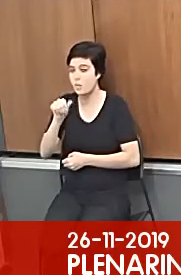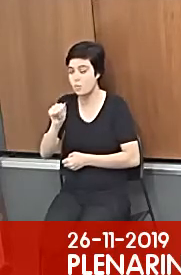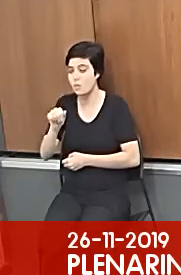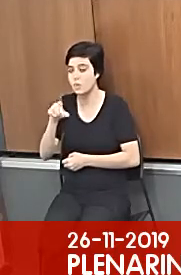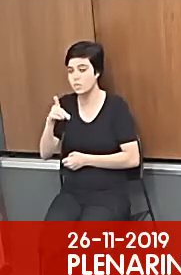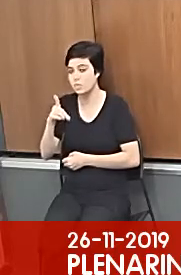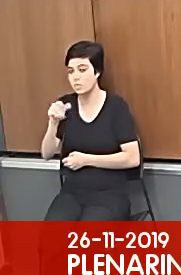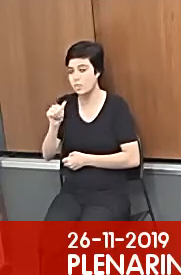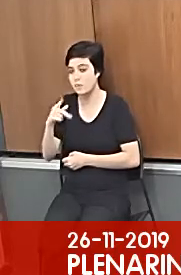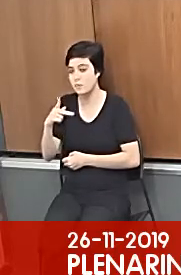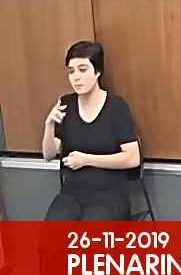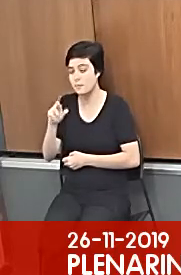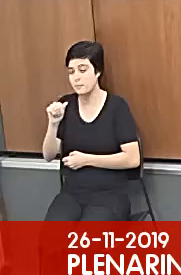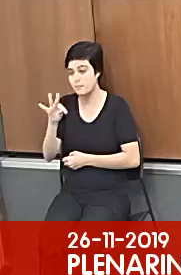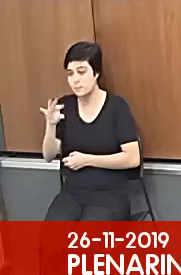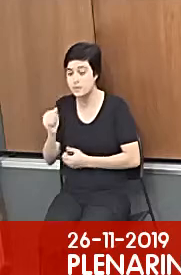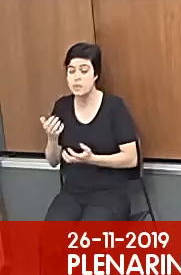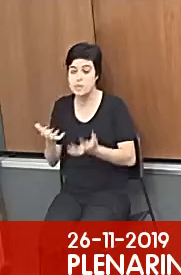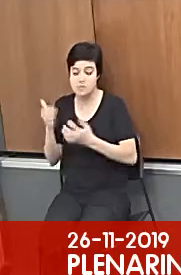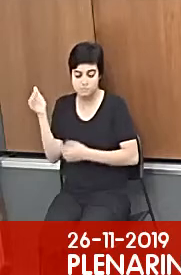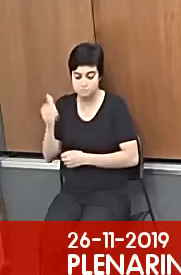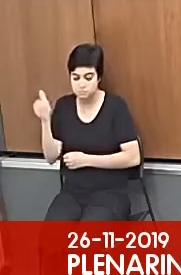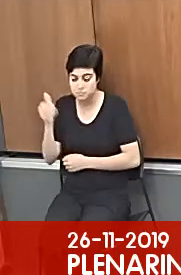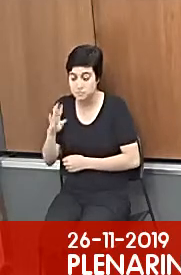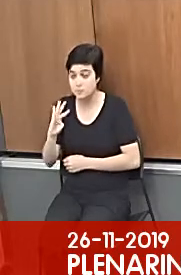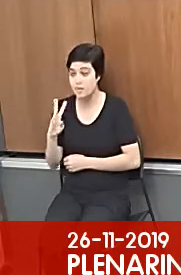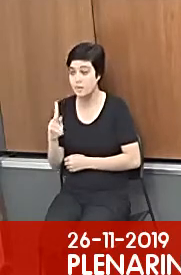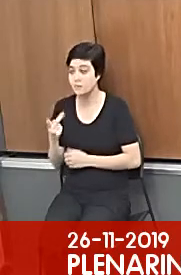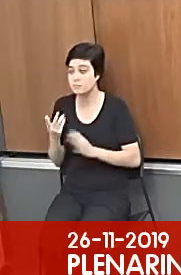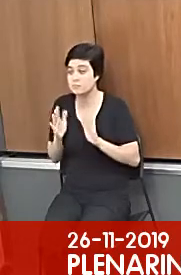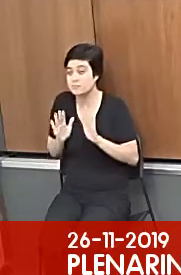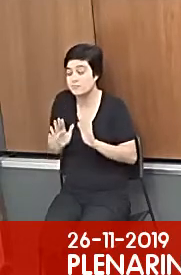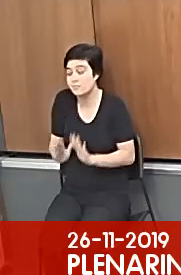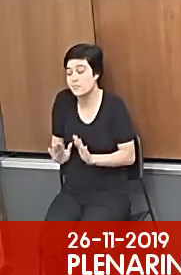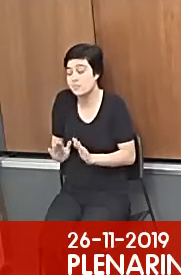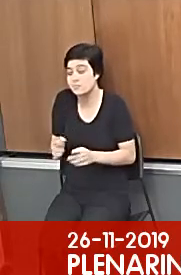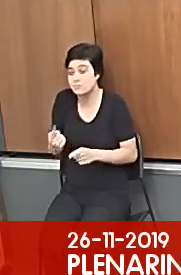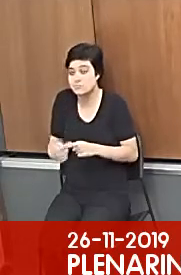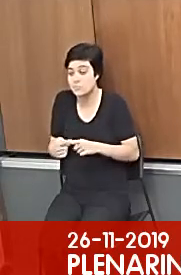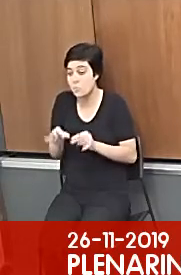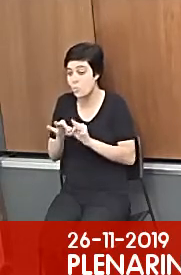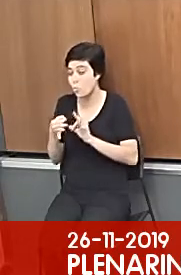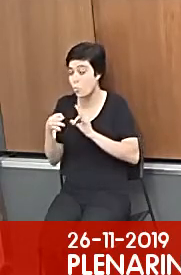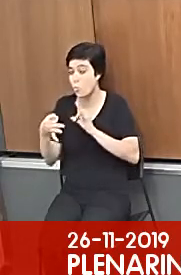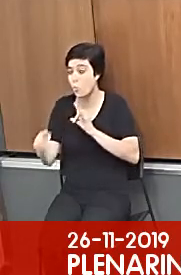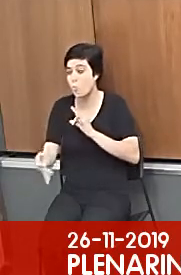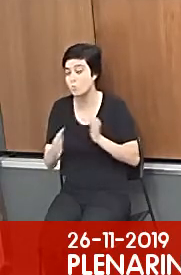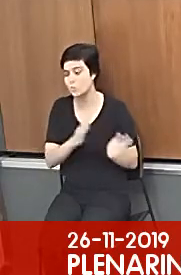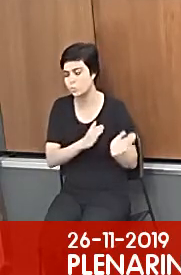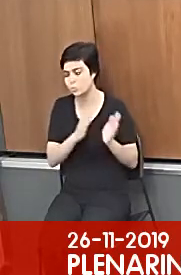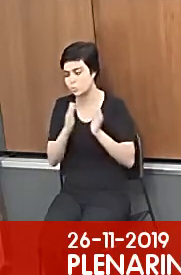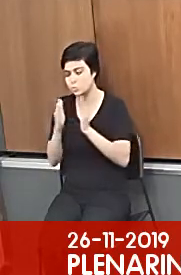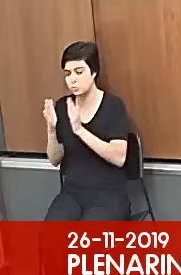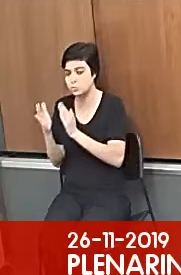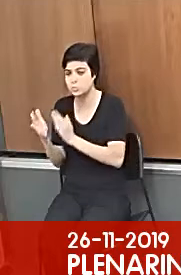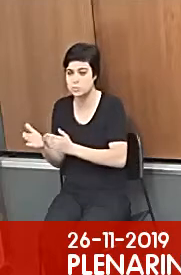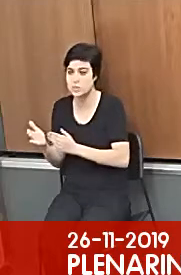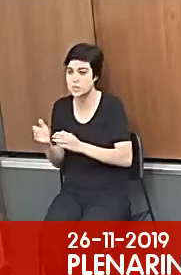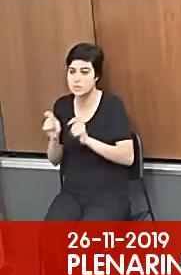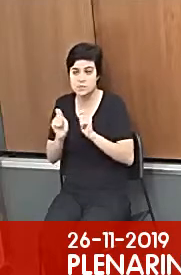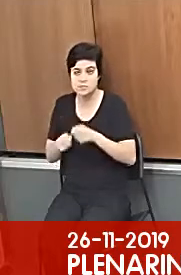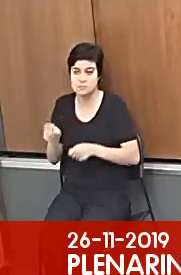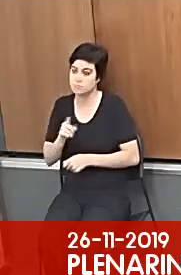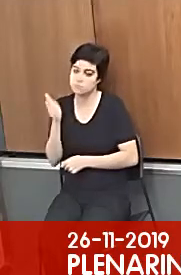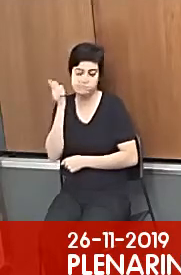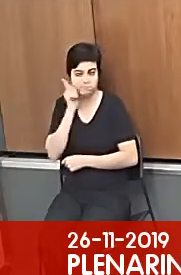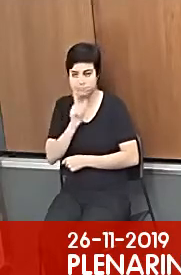têm vontade de trabalhar mais, de vir para a escola em BH, mas por ser tão longe e ficar o dia inteiro na escola, muitos não